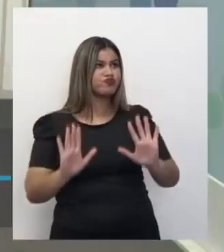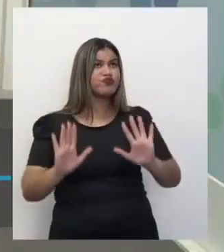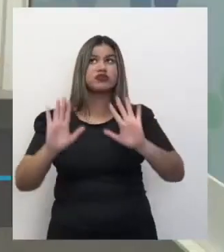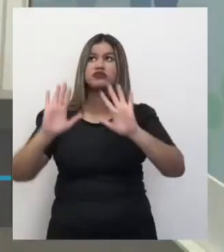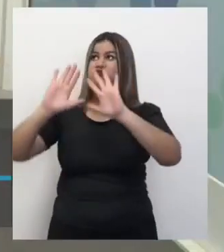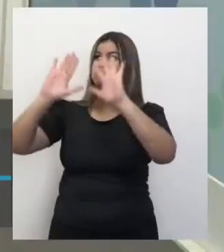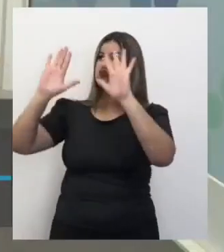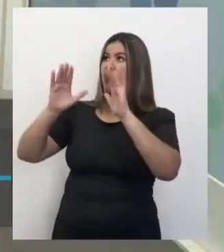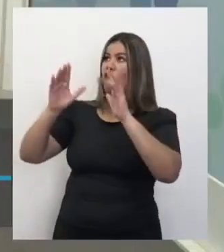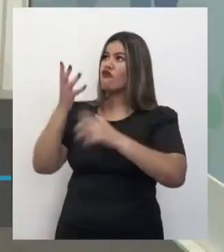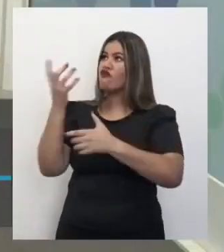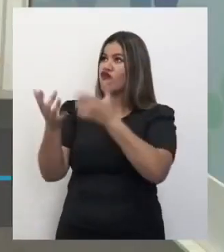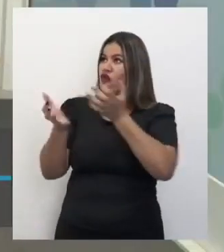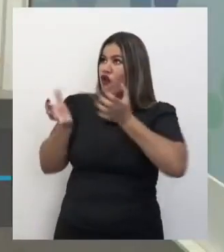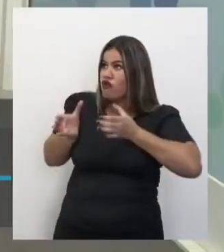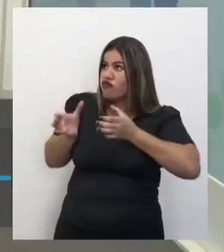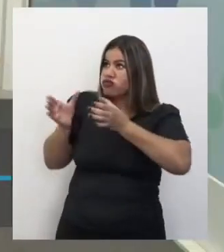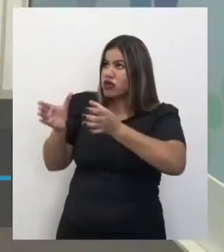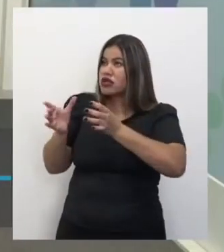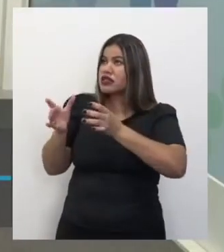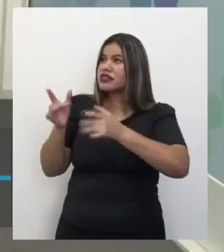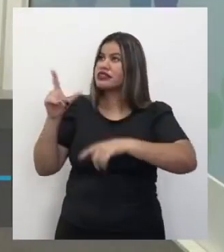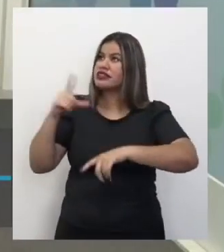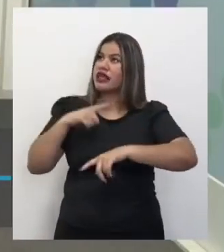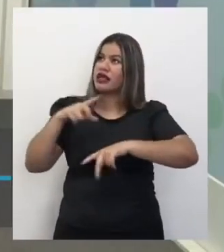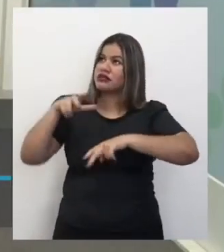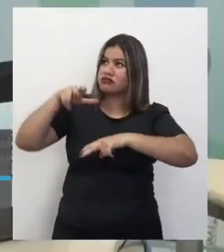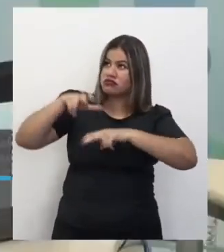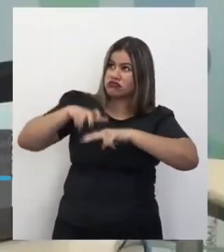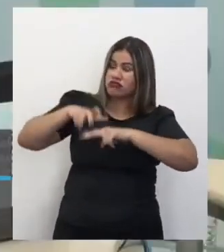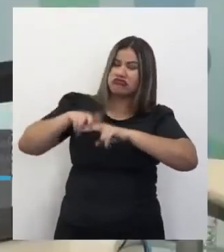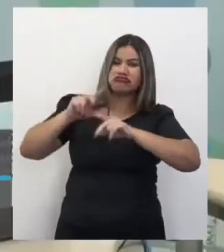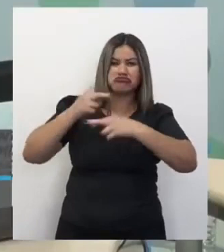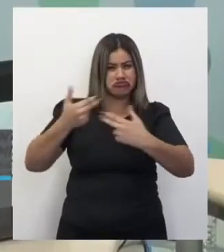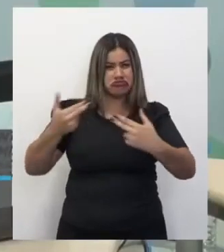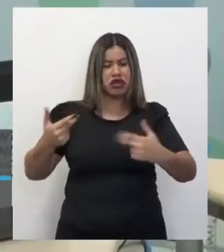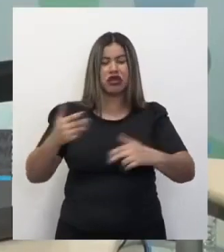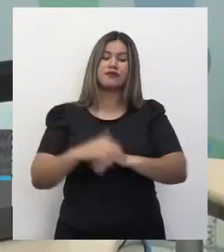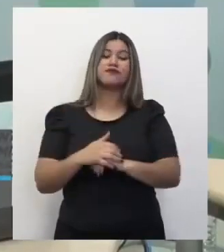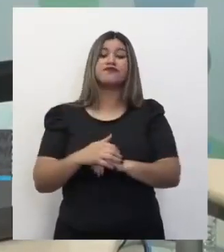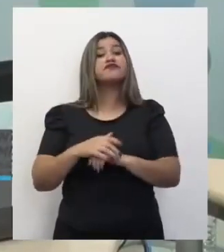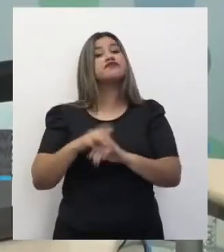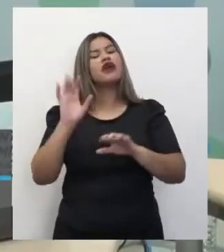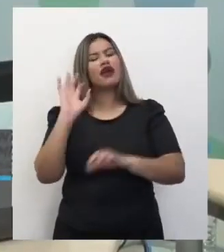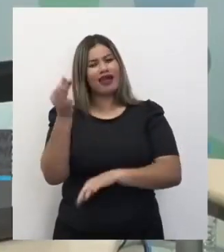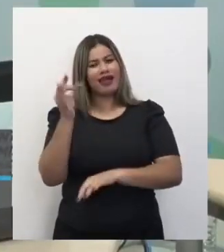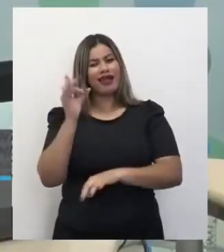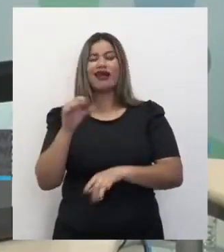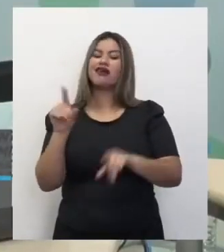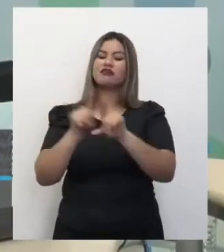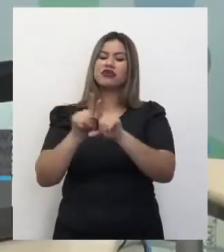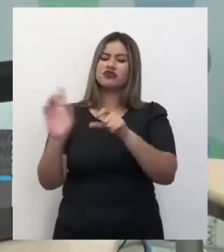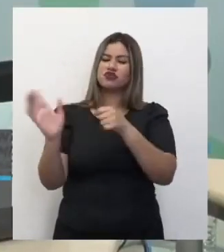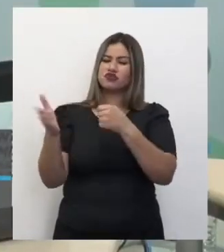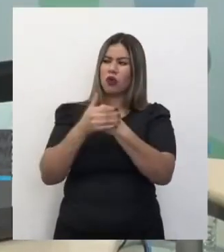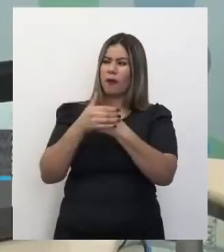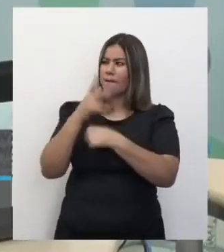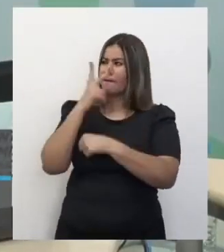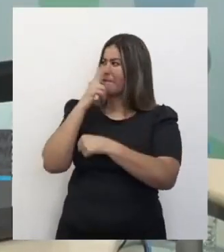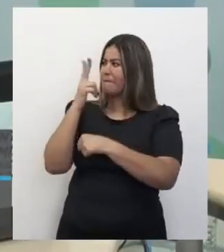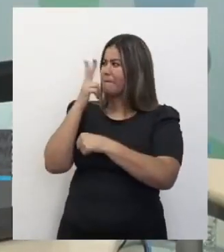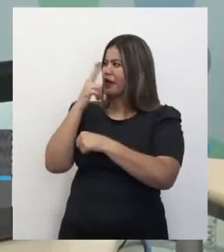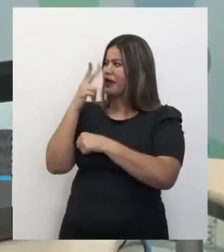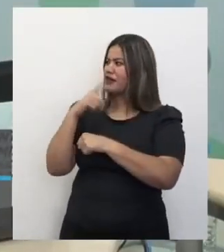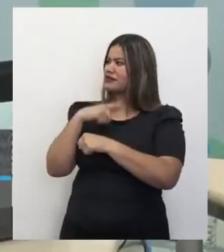que tem assim, mais escondidinho, não sei se você está conseguindo ver, como se fosse alguém assim, não sei se uma